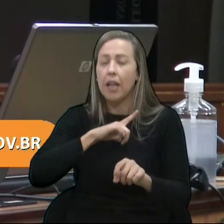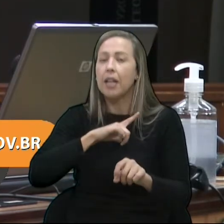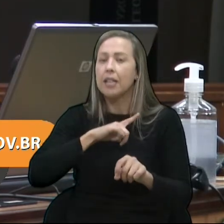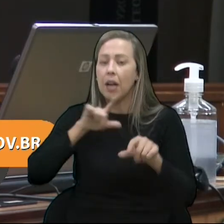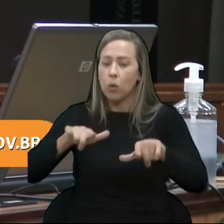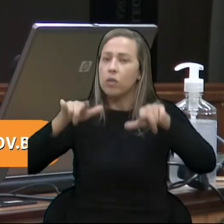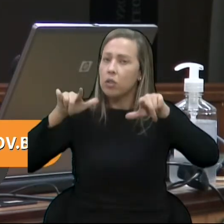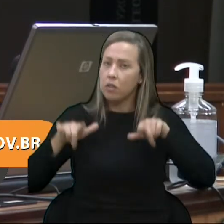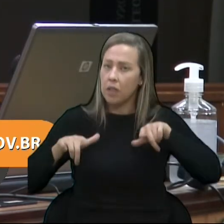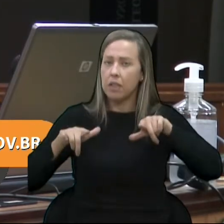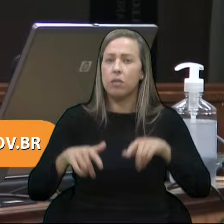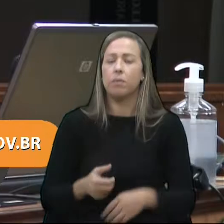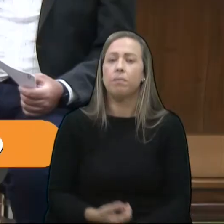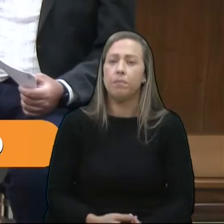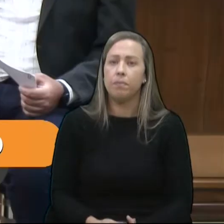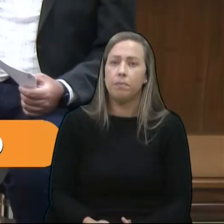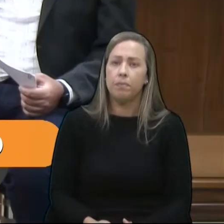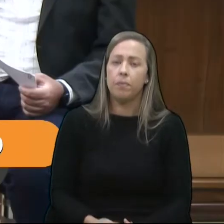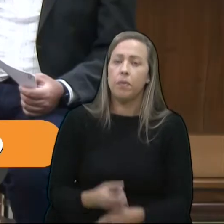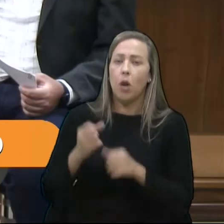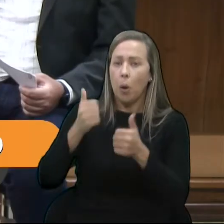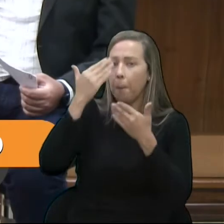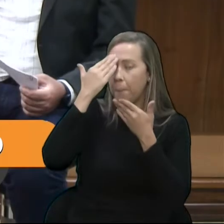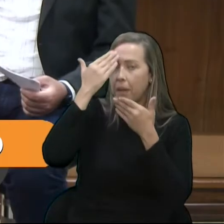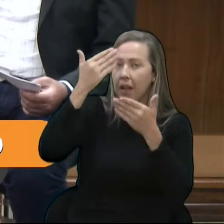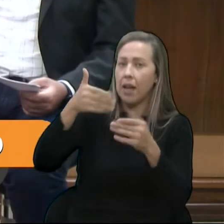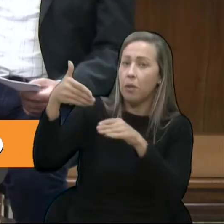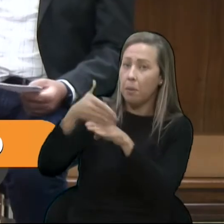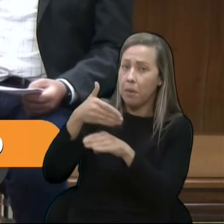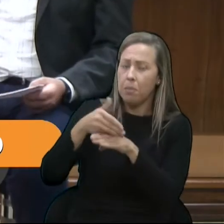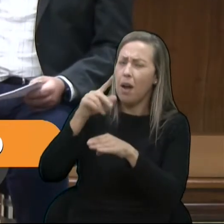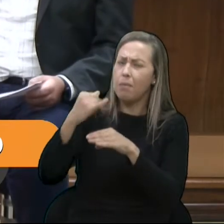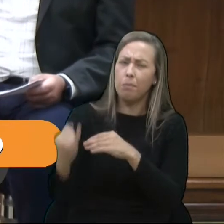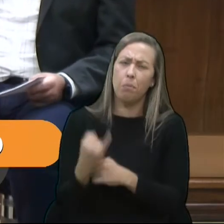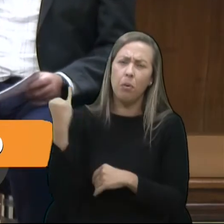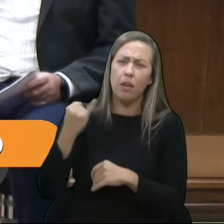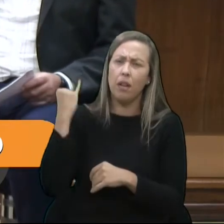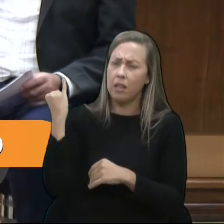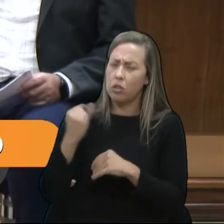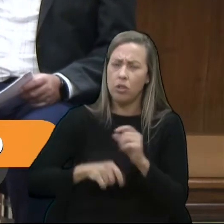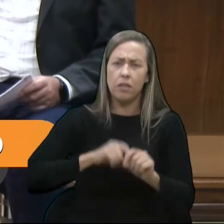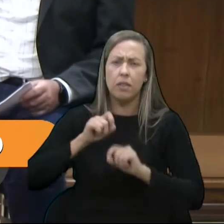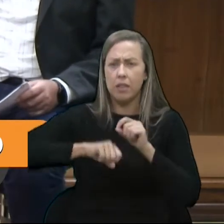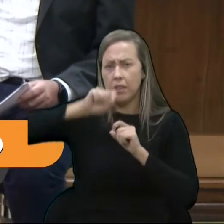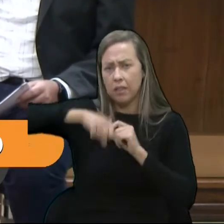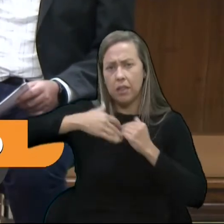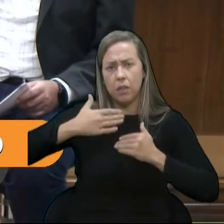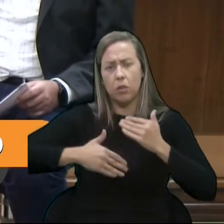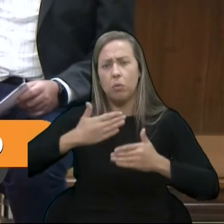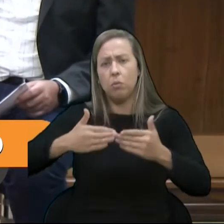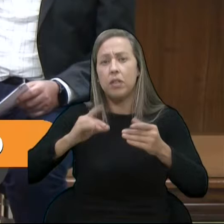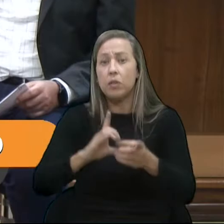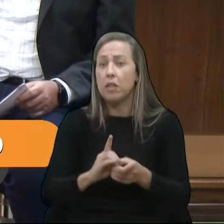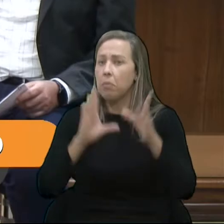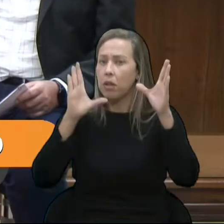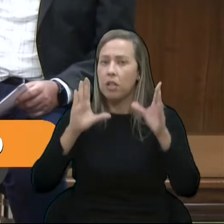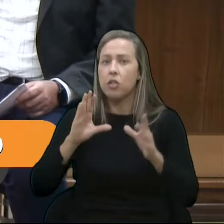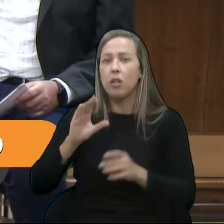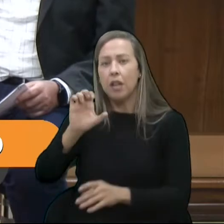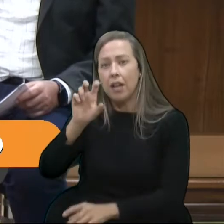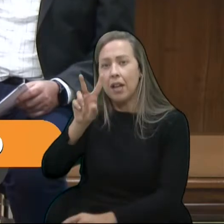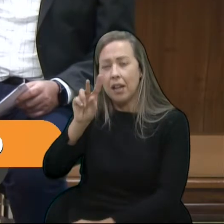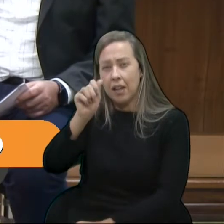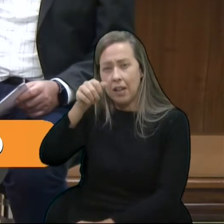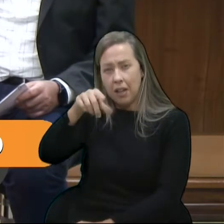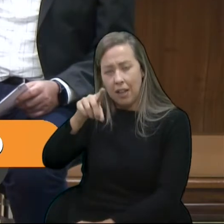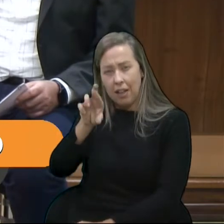certificado. Muito obrigado. É a participação que é fundamental dentro desse processo democrático que o Evandro falava, de